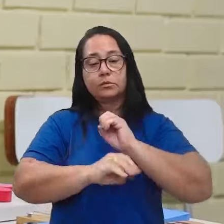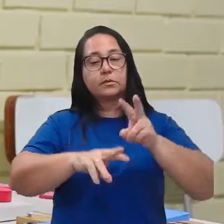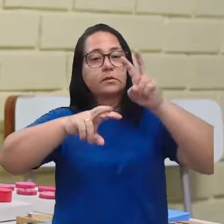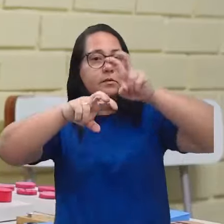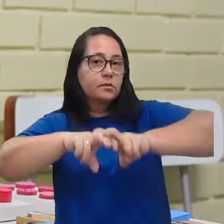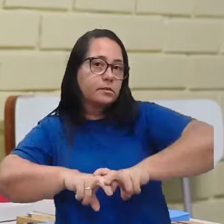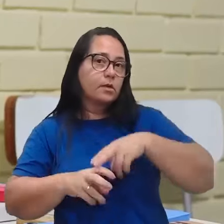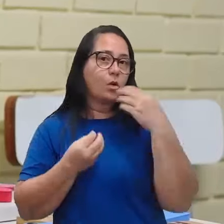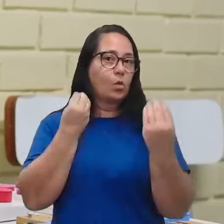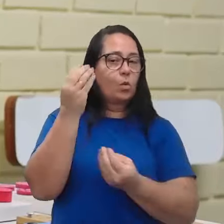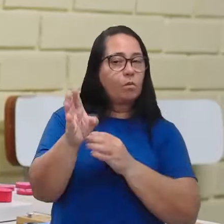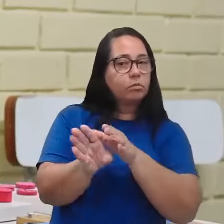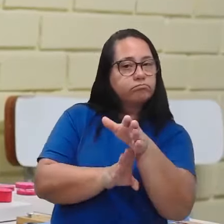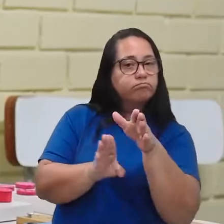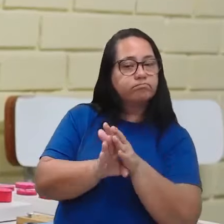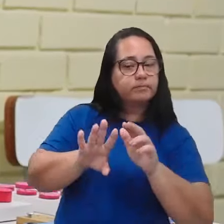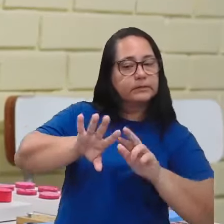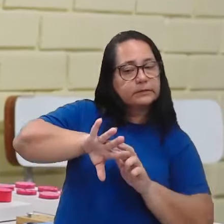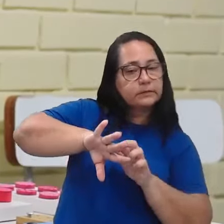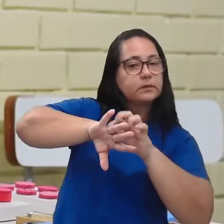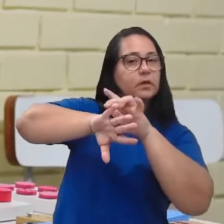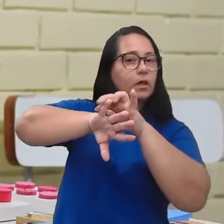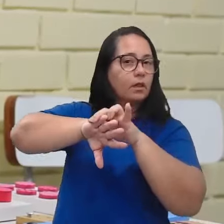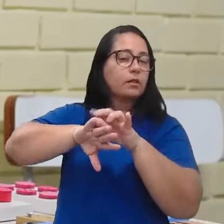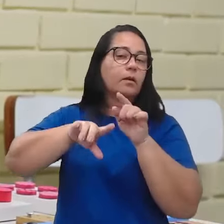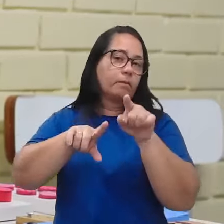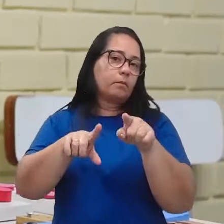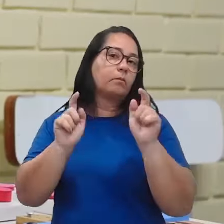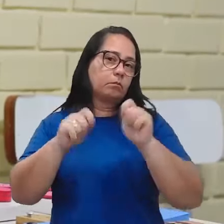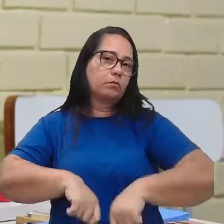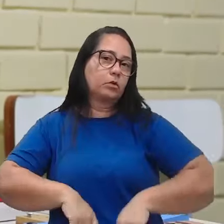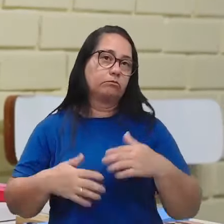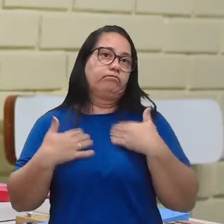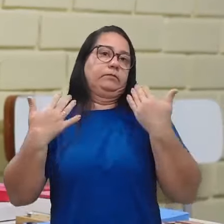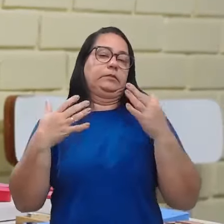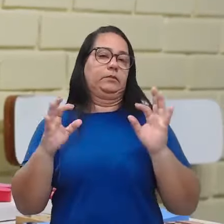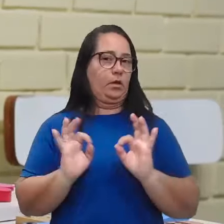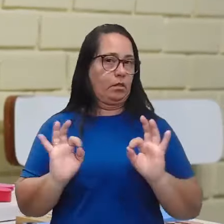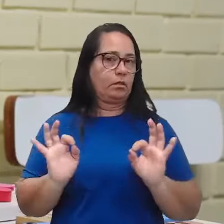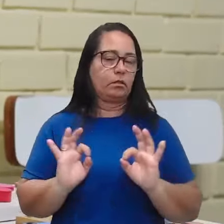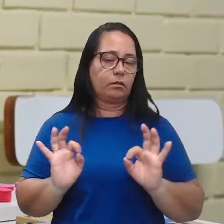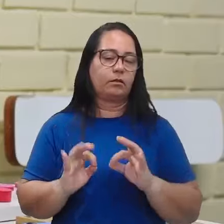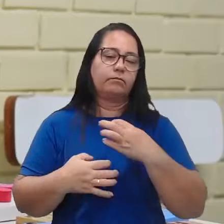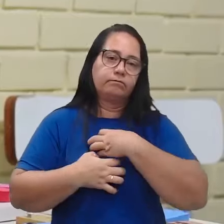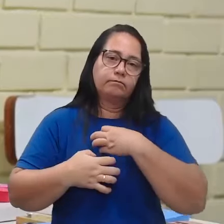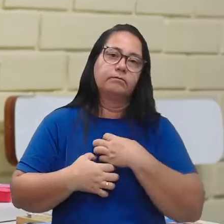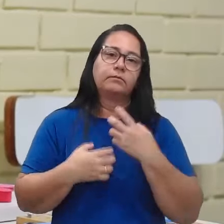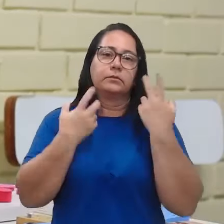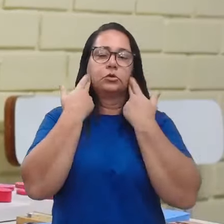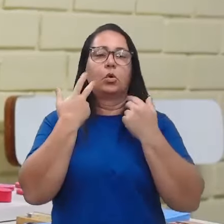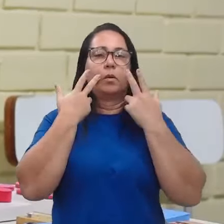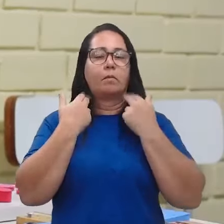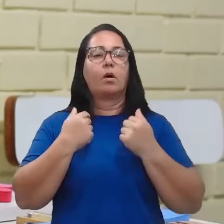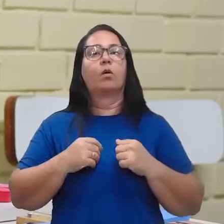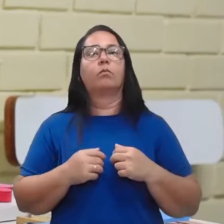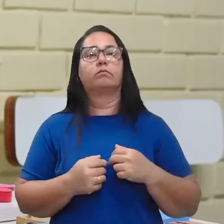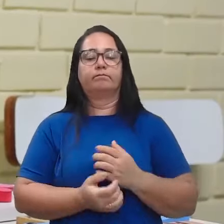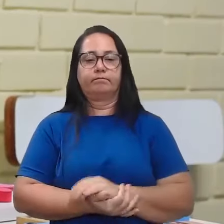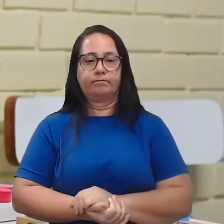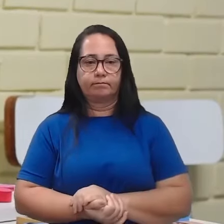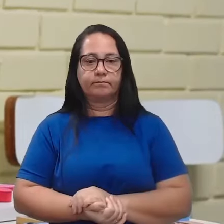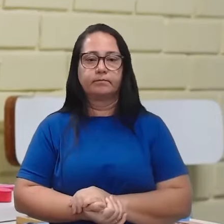orientar para sentar, subir uma escada e assim você não ficar assustado nos lugares. Entendi. Daí é a aula de orientação à mobilidade. Entendi.